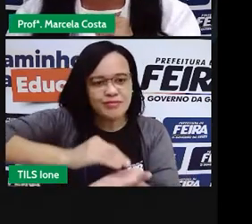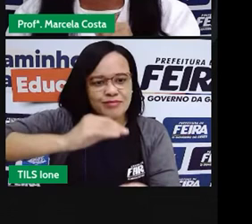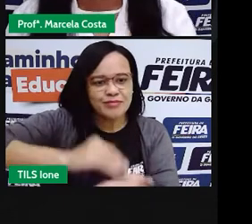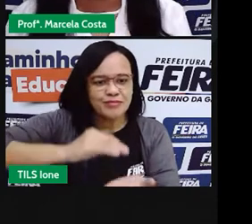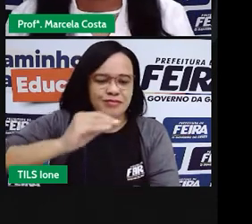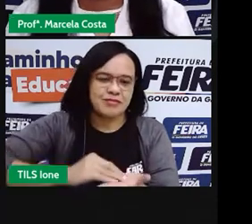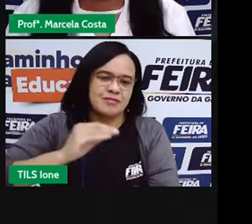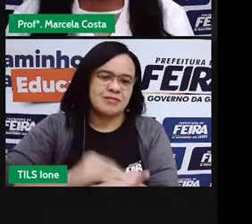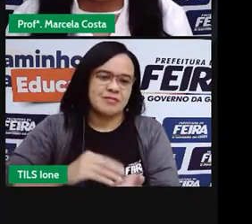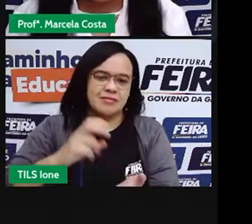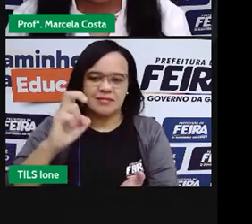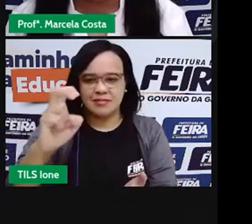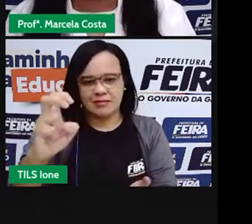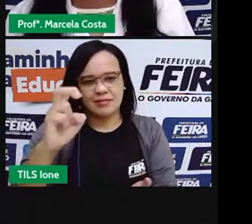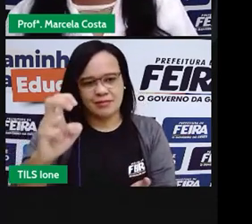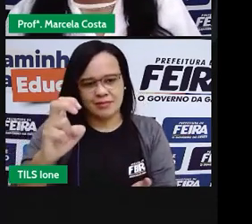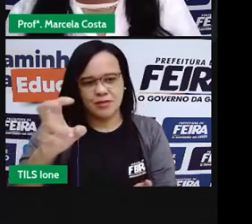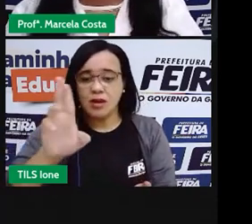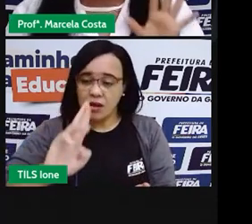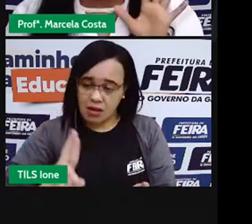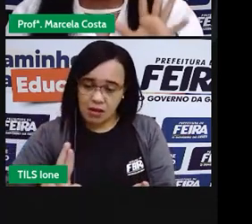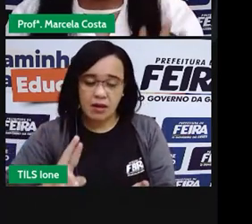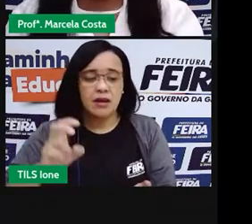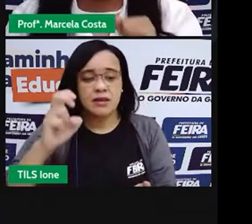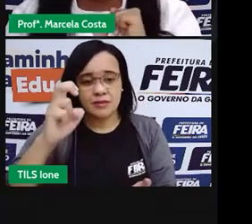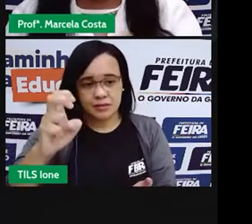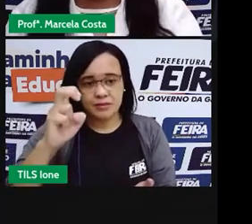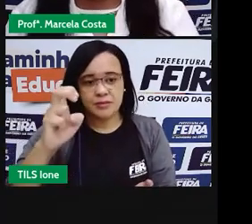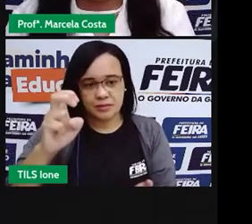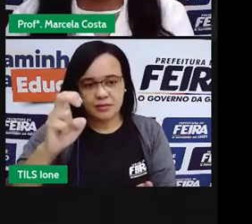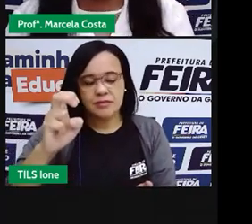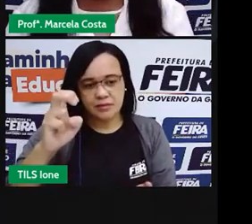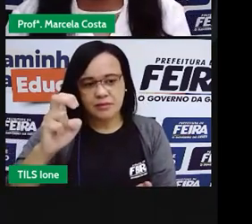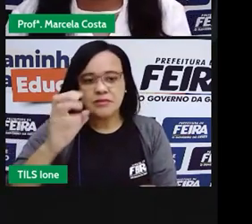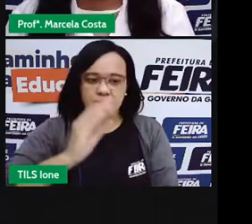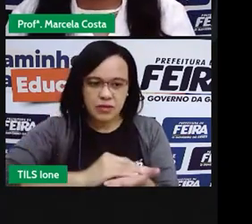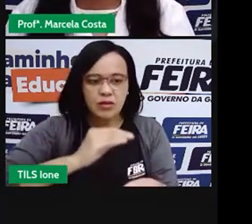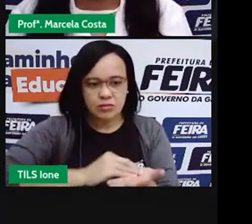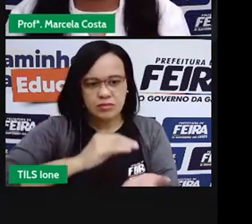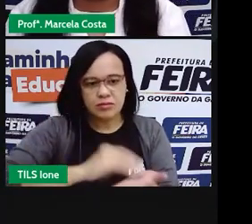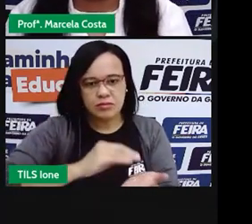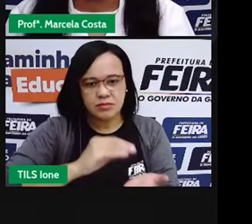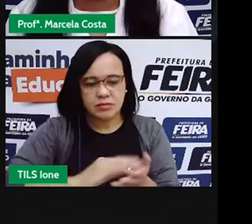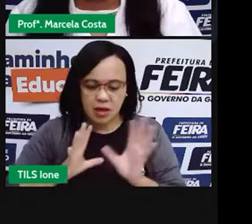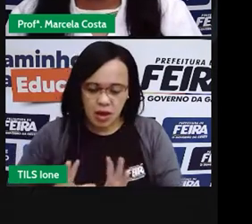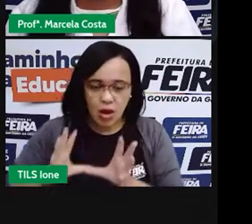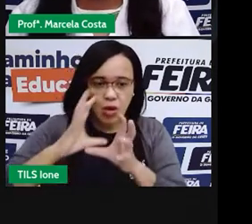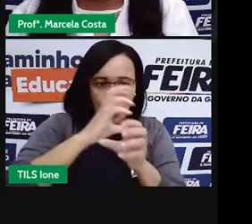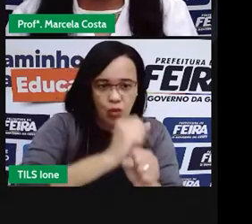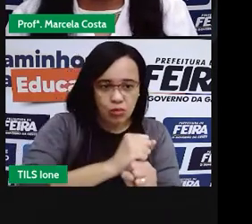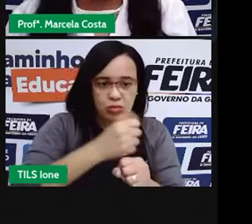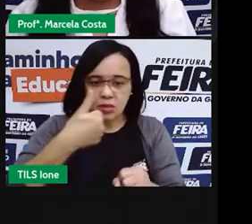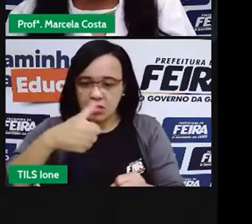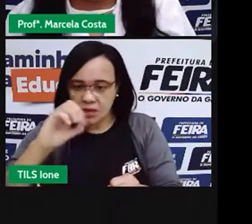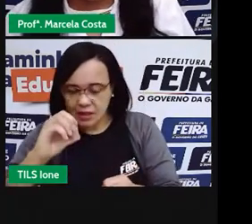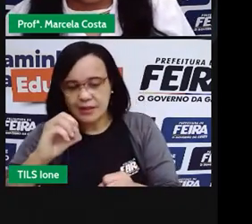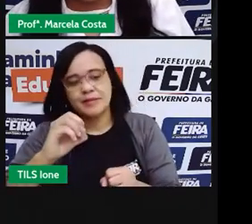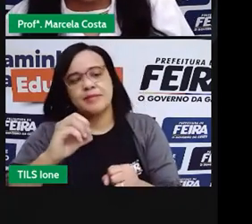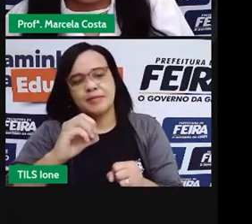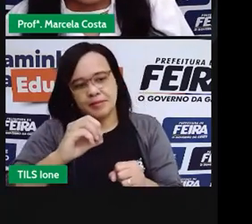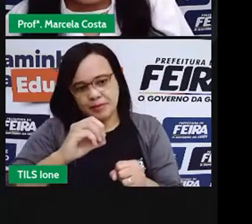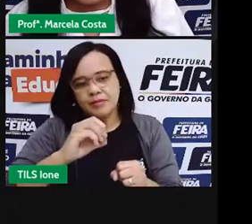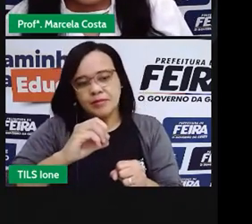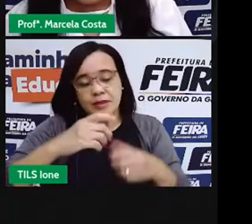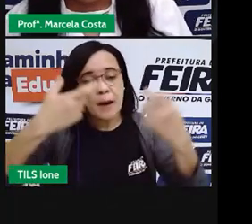5 reais para fazer a quantidade de dinheiro que o